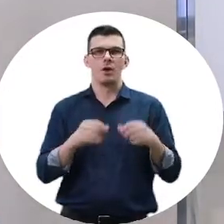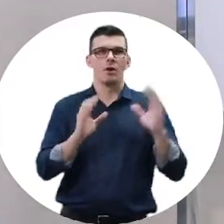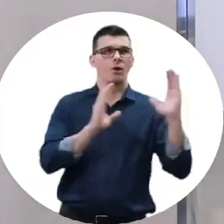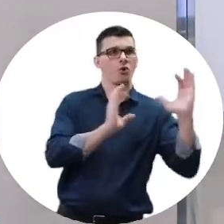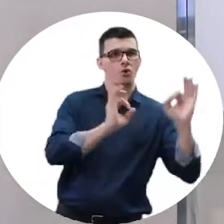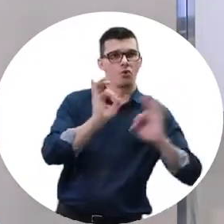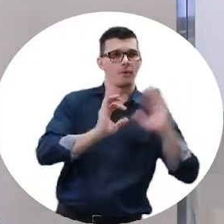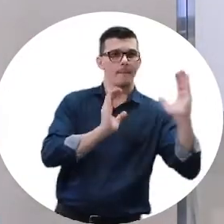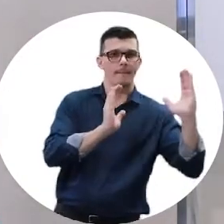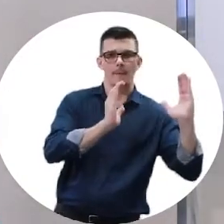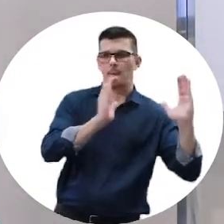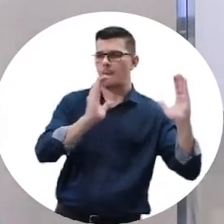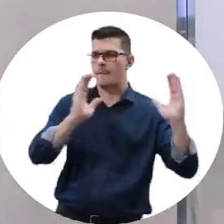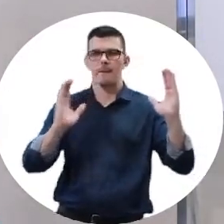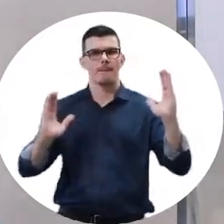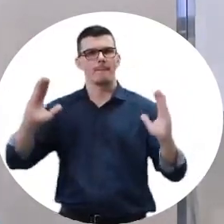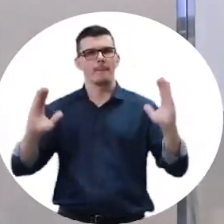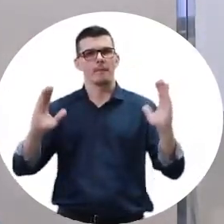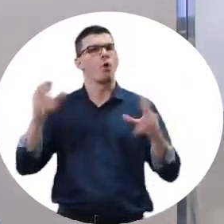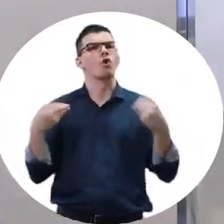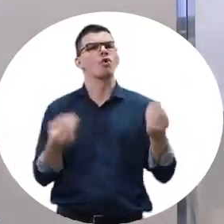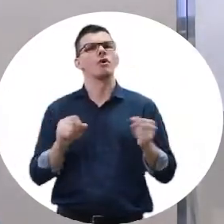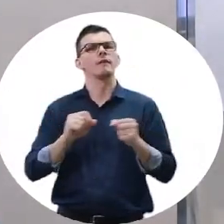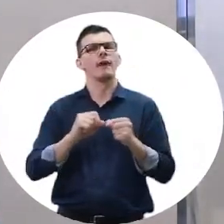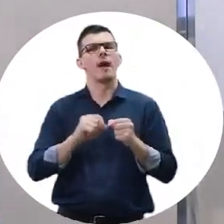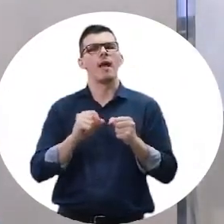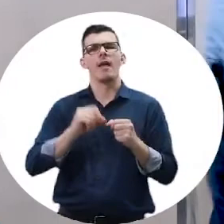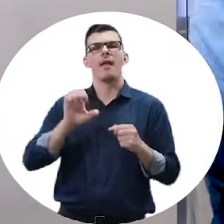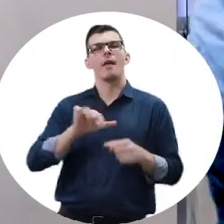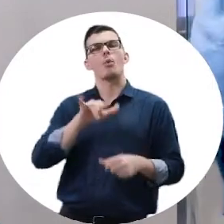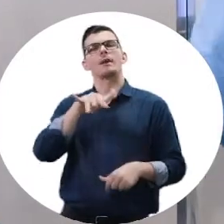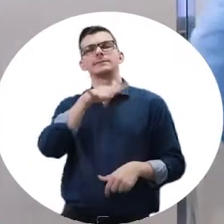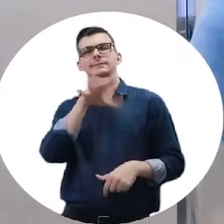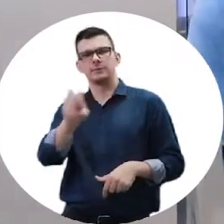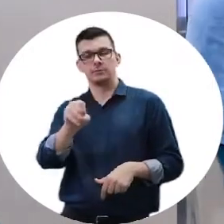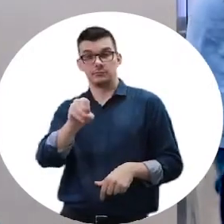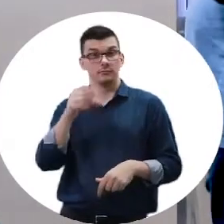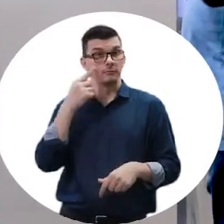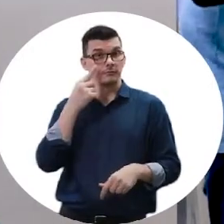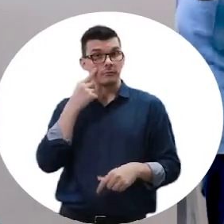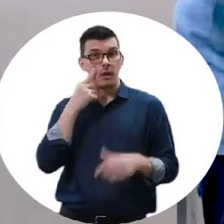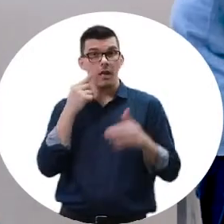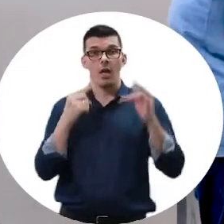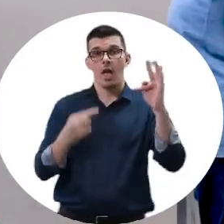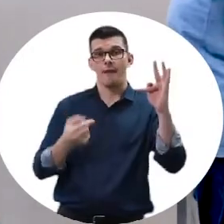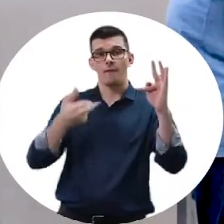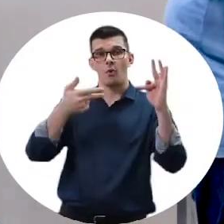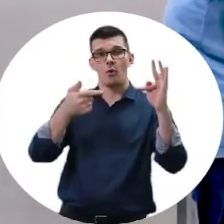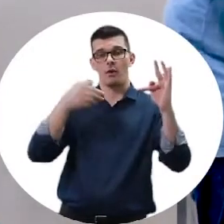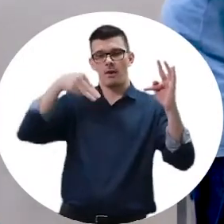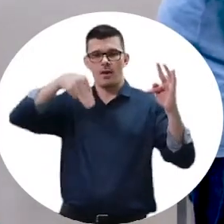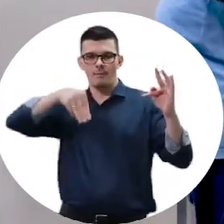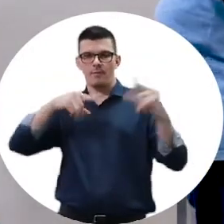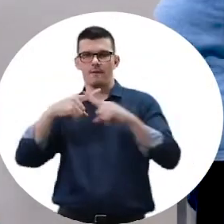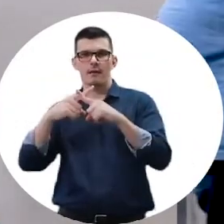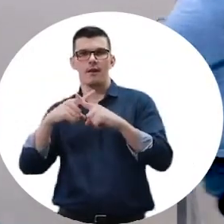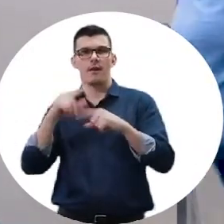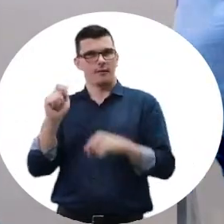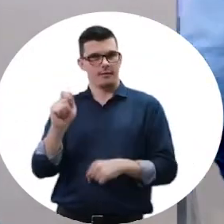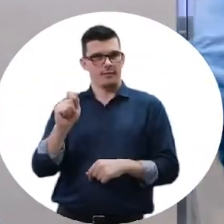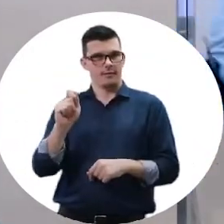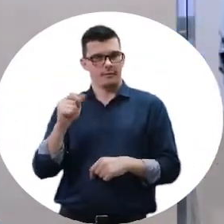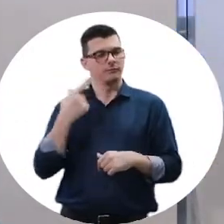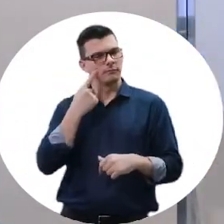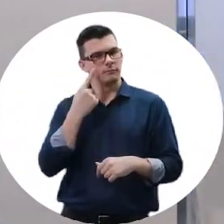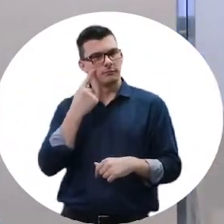etapa, montar a equação. Vou montar a equação aqui. Como é que monta a equação? Pela segunda lei de Newton, força é igual a massa vezes aceleração.